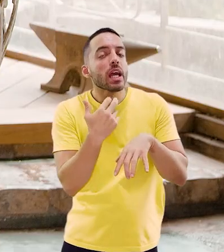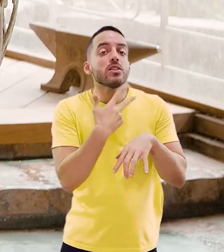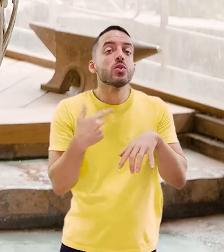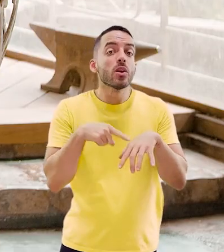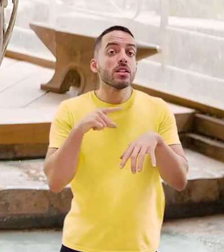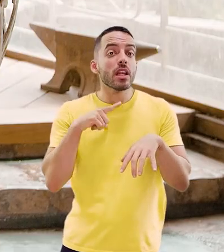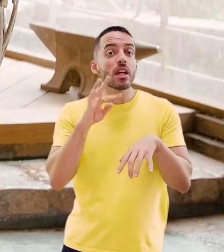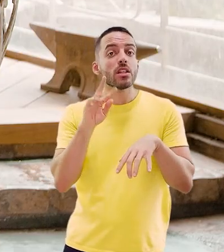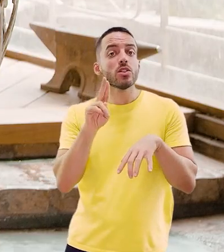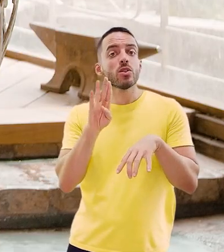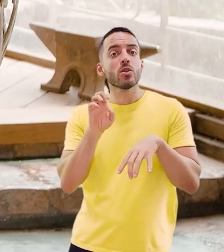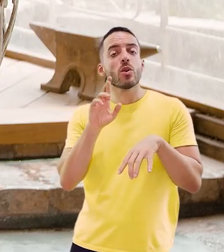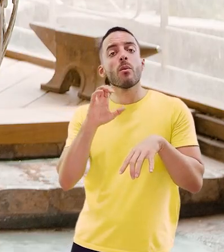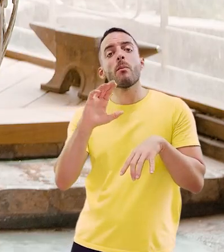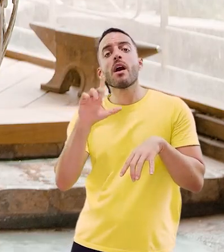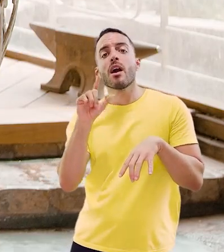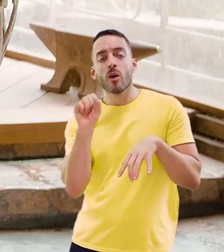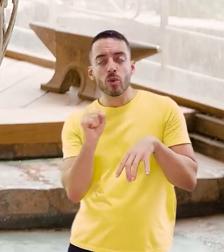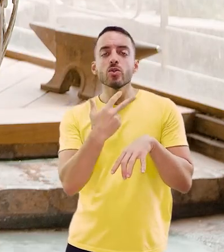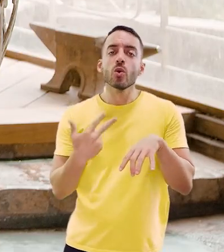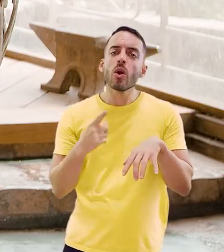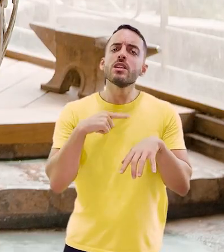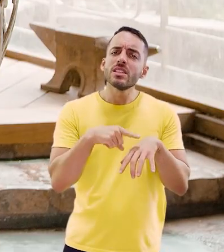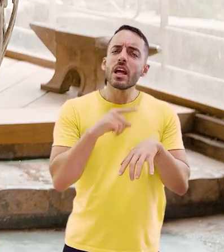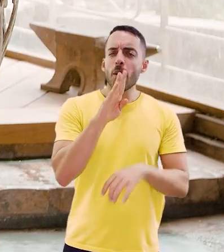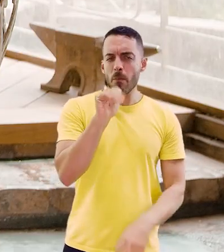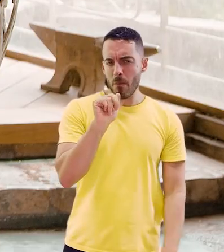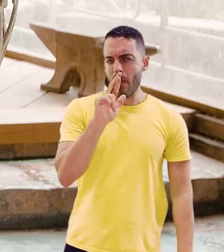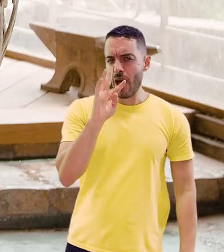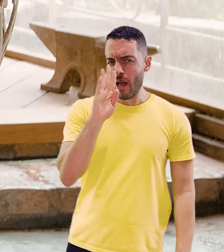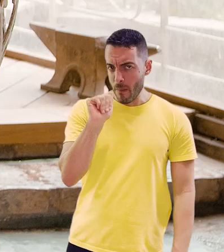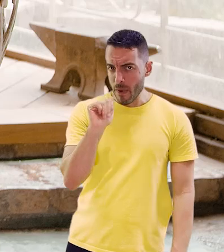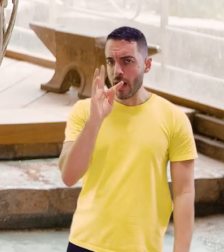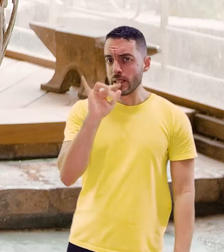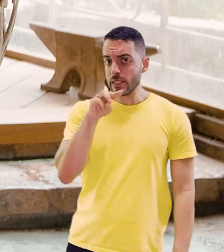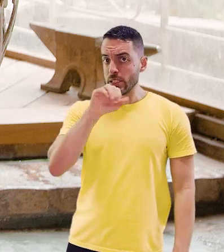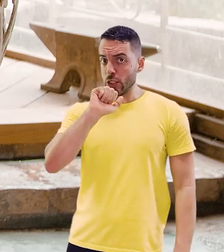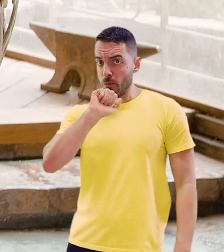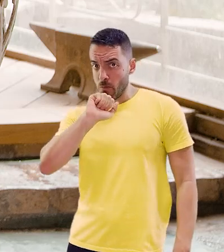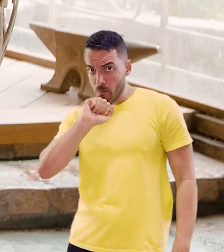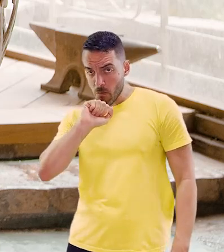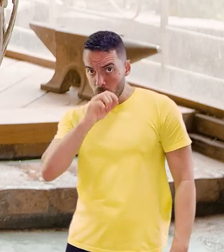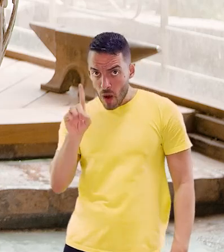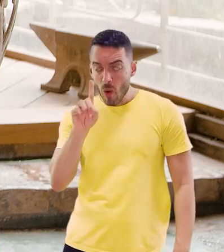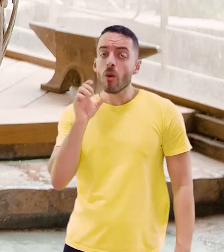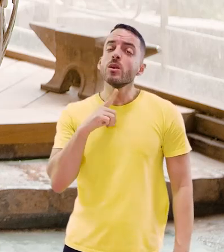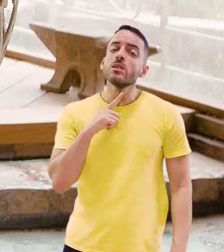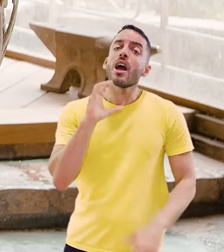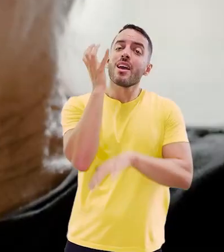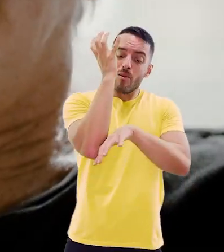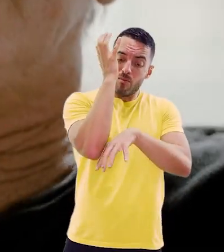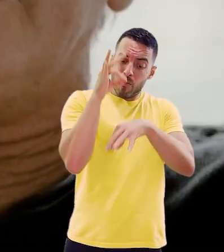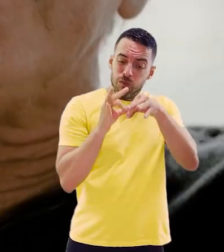raízes muito, muito profundas. Por exemplo, barbatimão chega a 10 metros de raiz, né? 10 metros tem água lá embaixo,